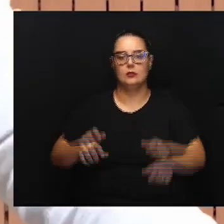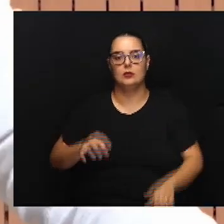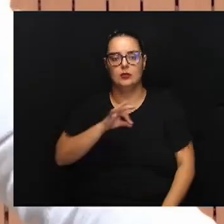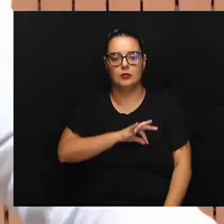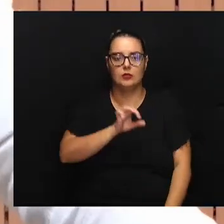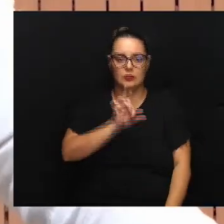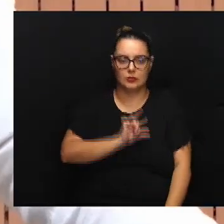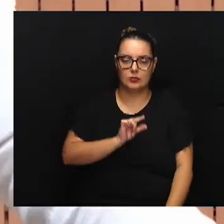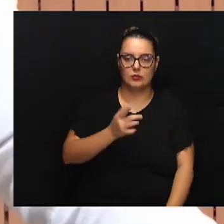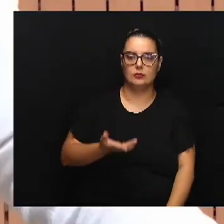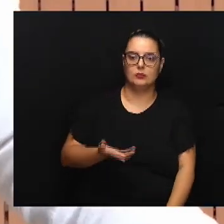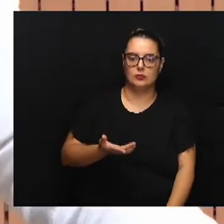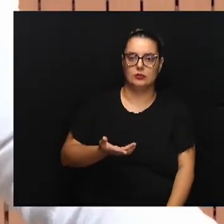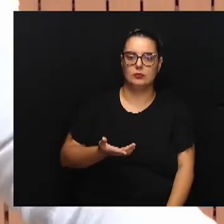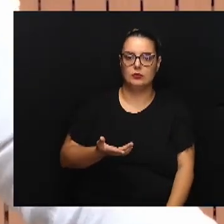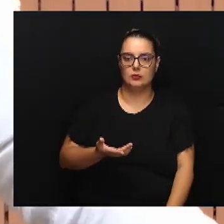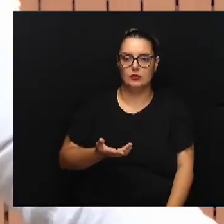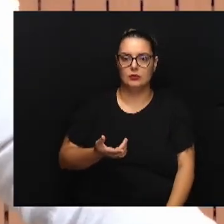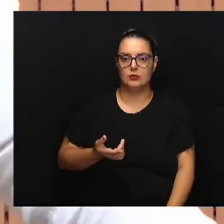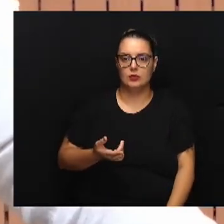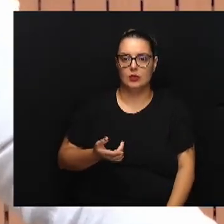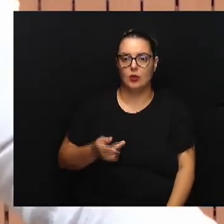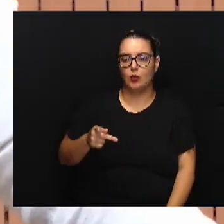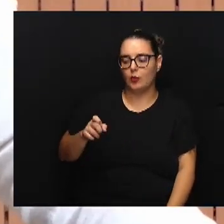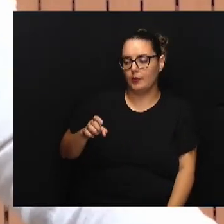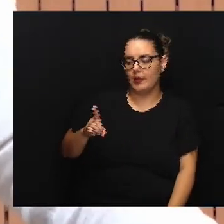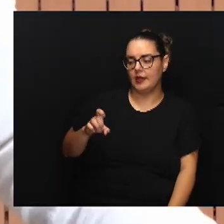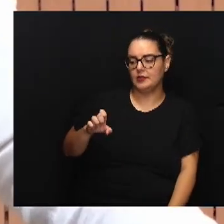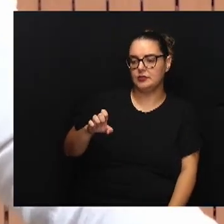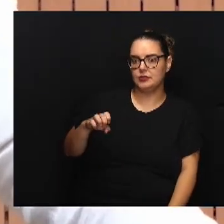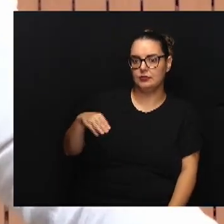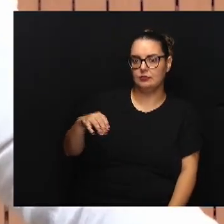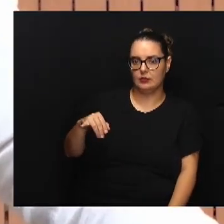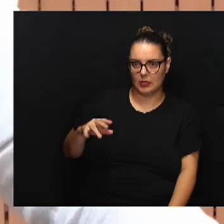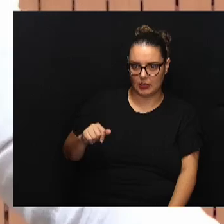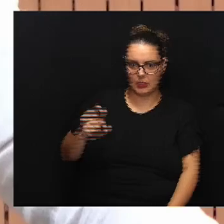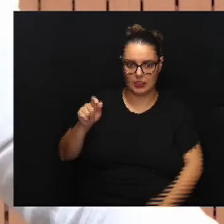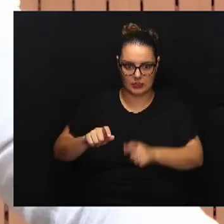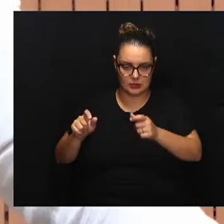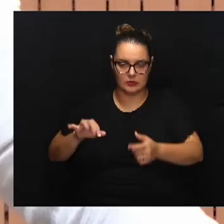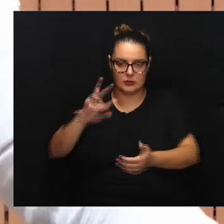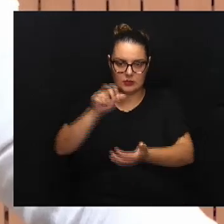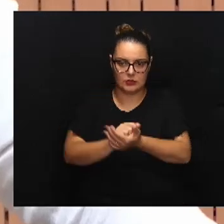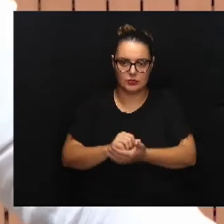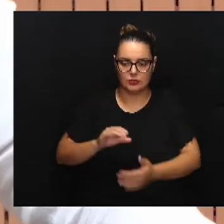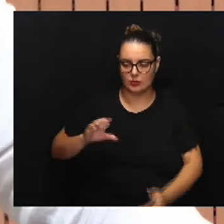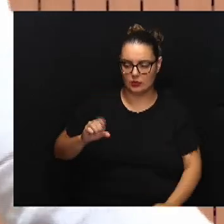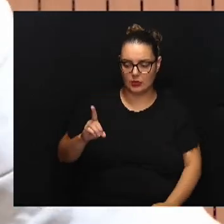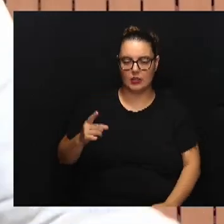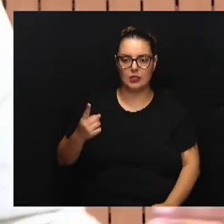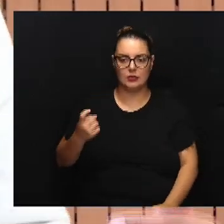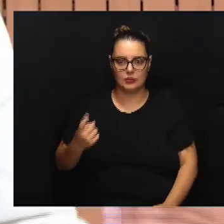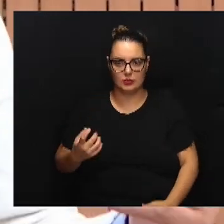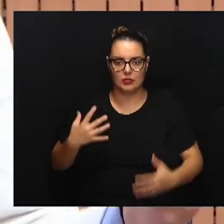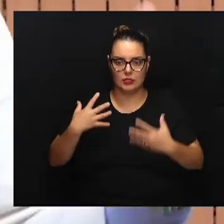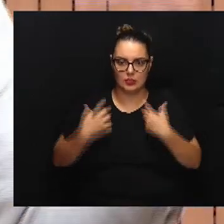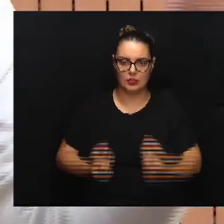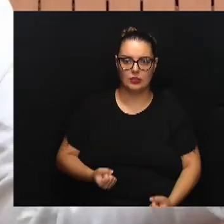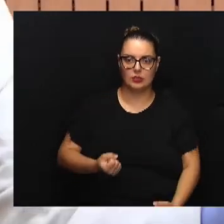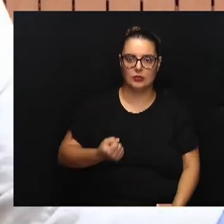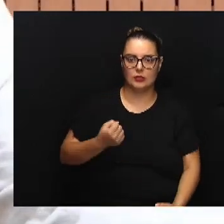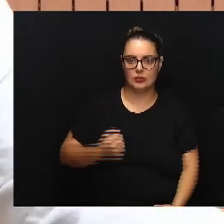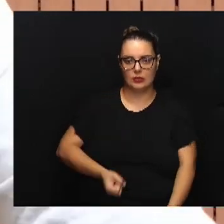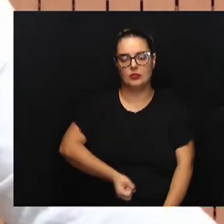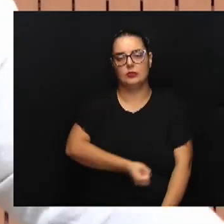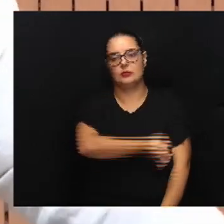Então, assim como o pé de meia, né? O pé de meia, as pessoas inscritas no CAD único passam a receber do ensino médio, e